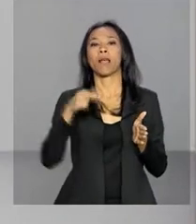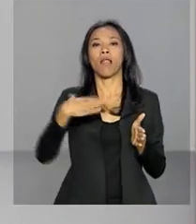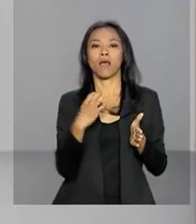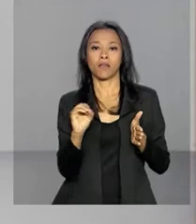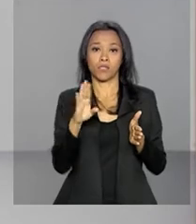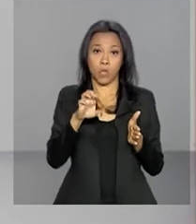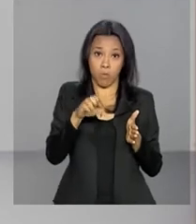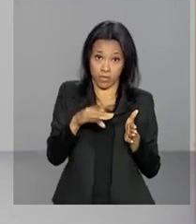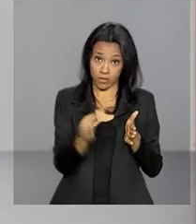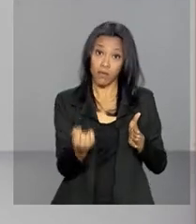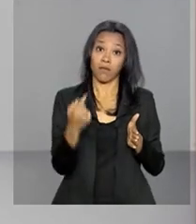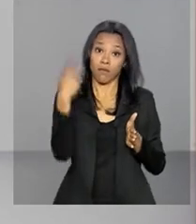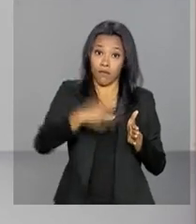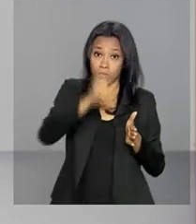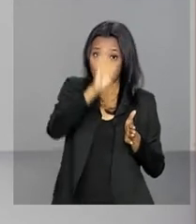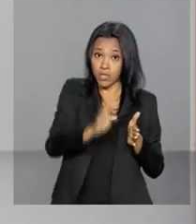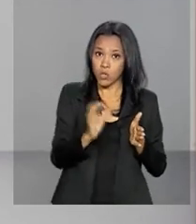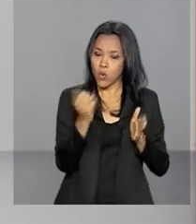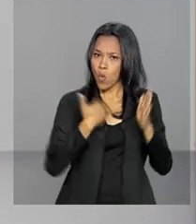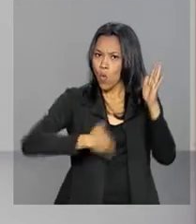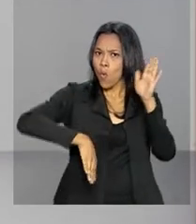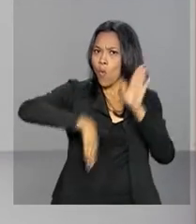brasileira registrou superávit de